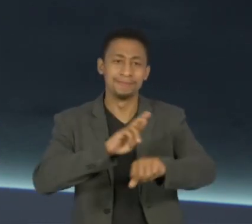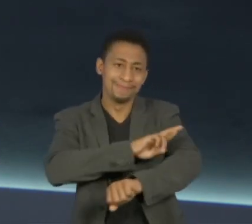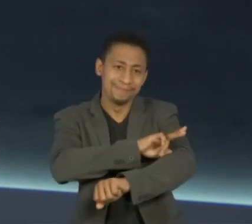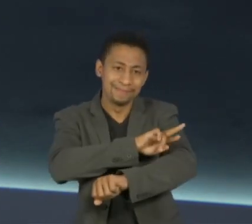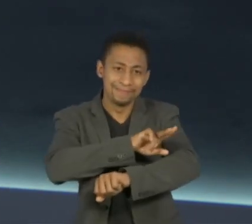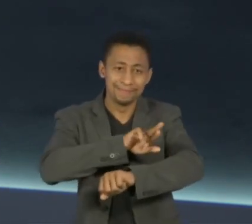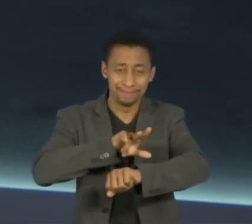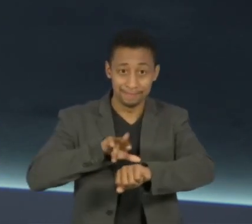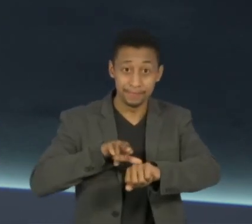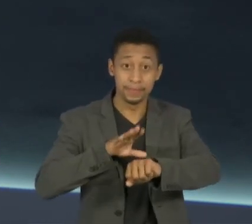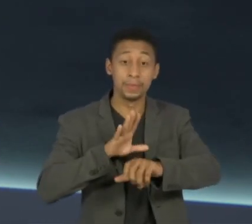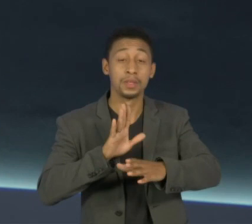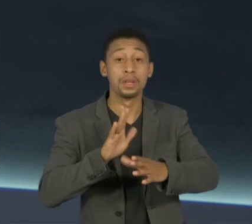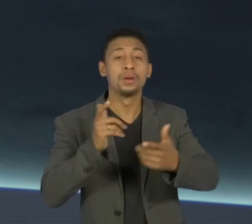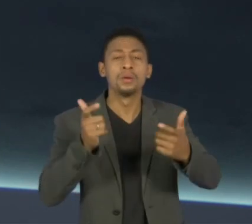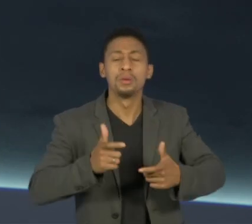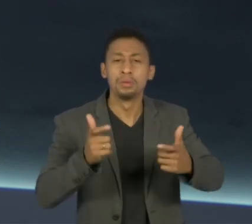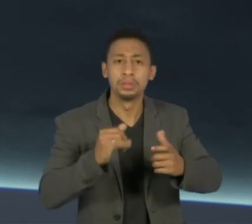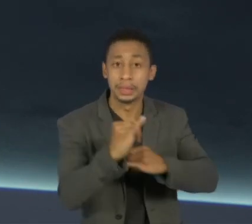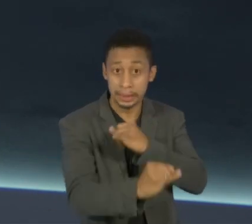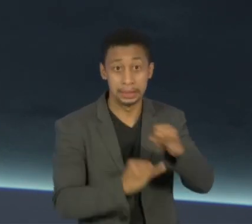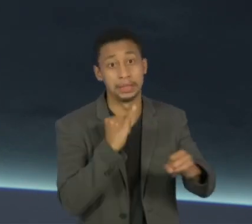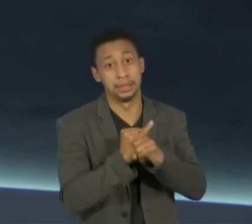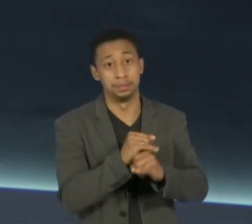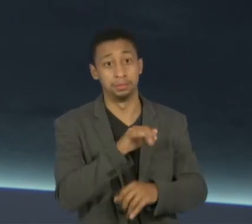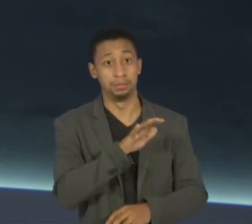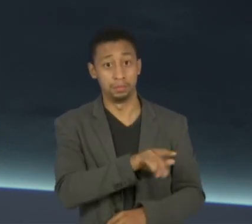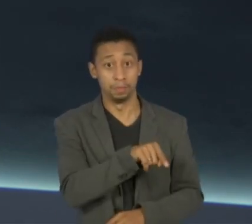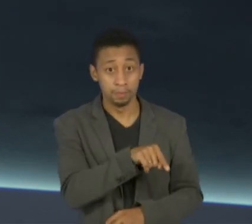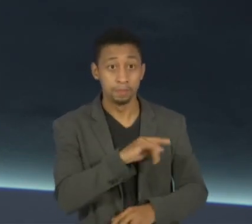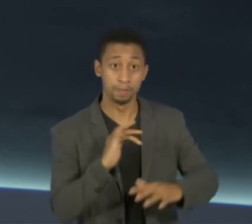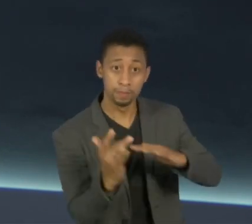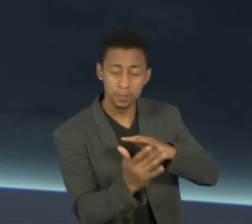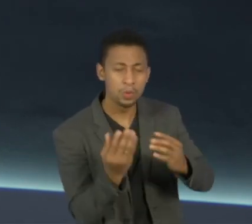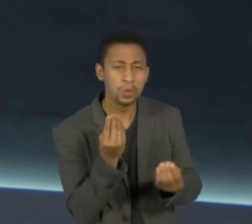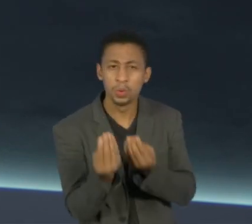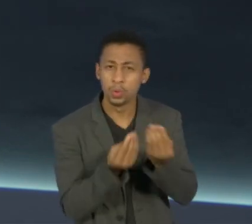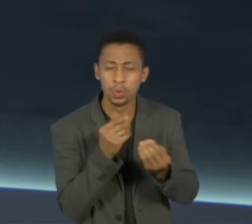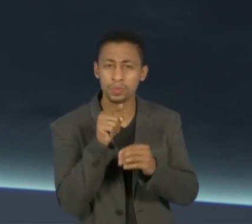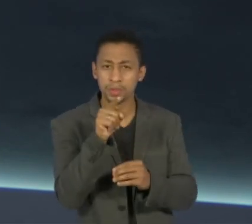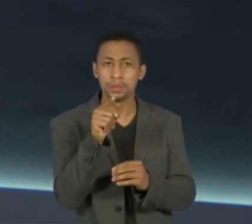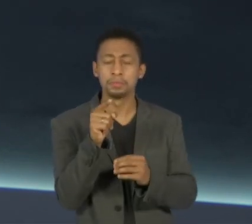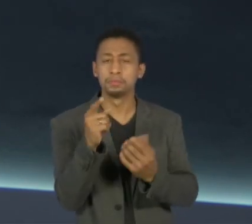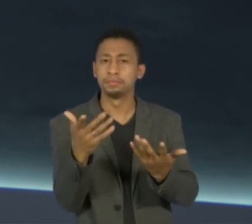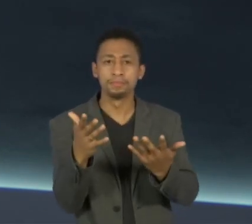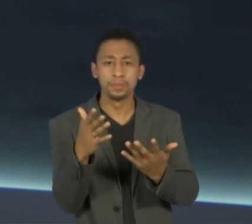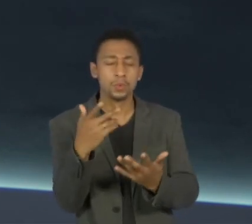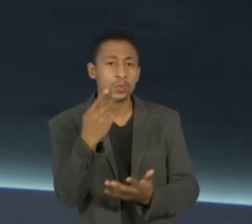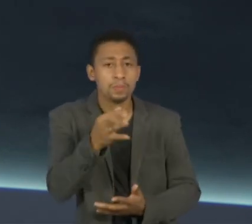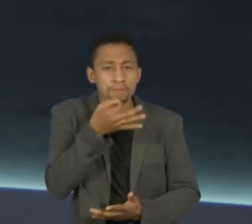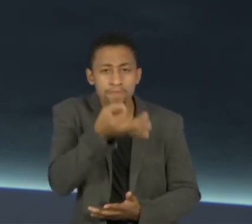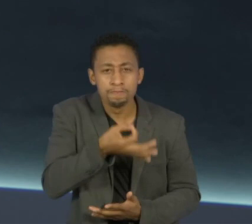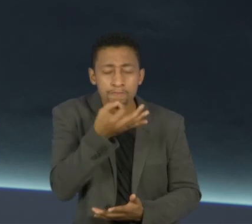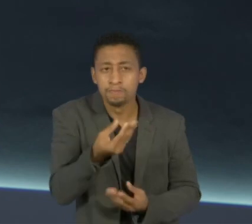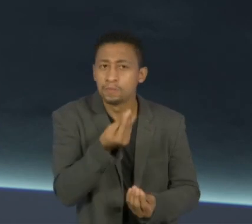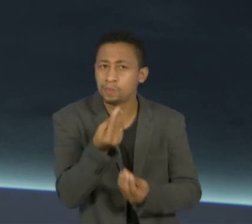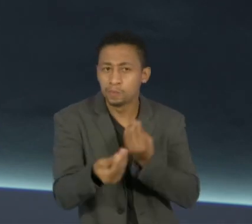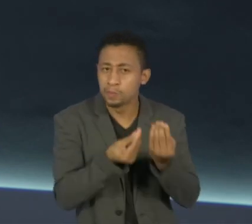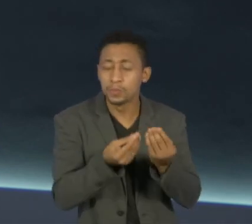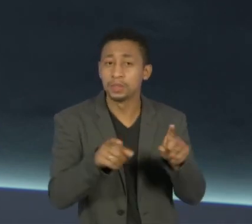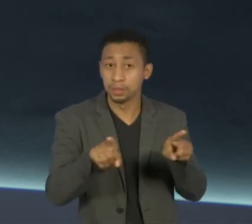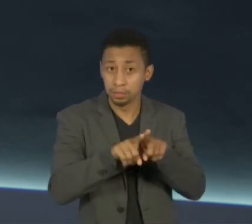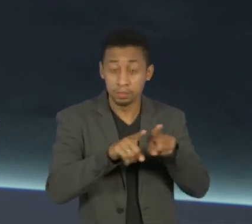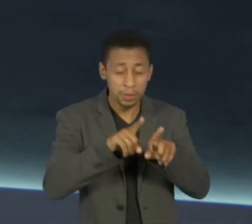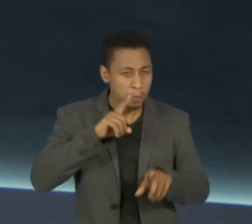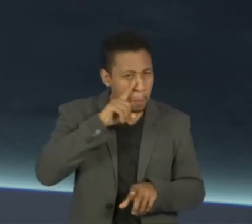na internet. Como que você vê o engajamento dessa geração e os riscos de se